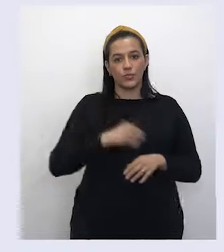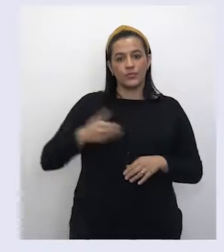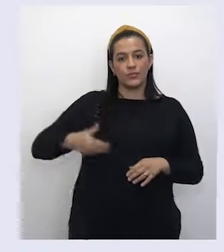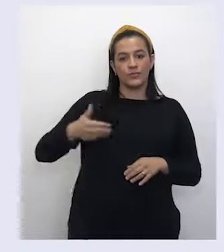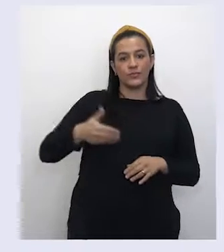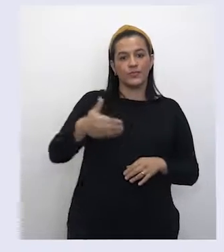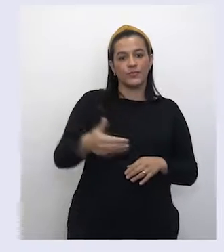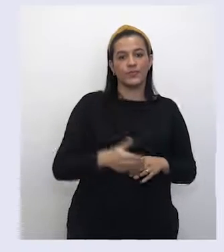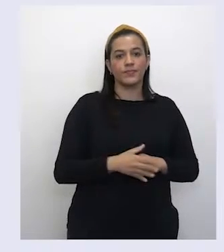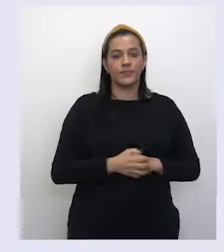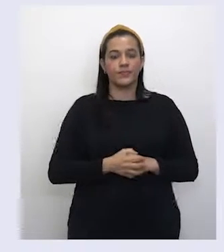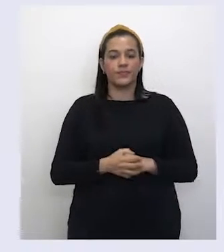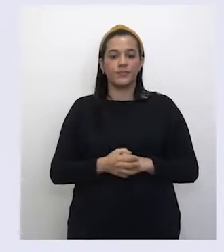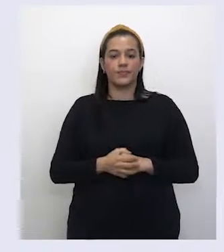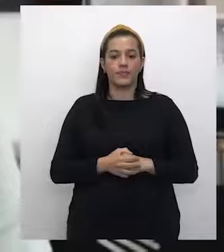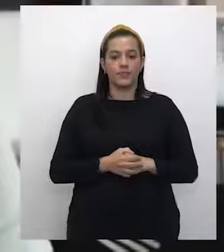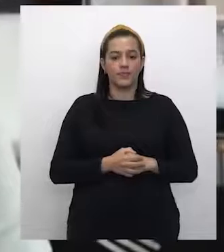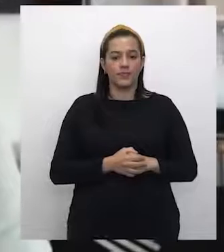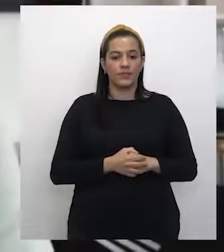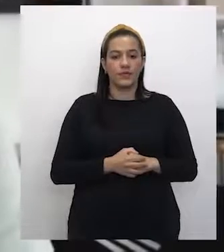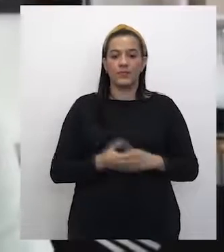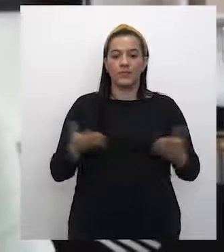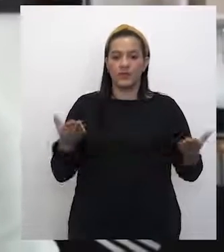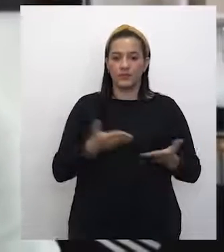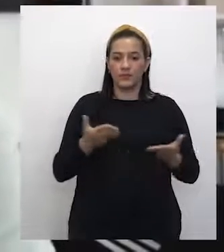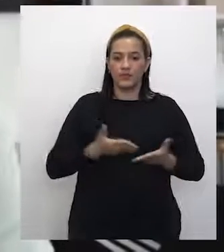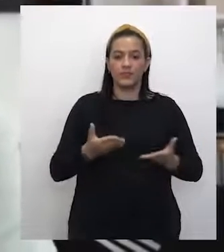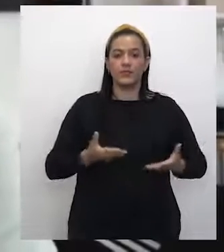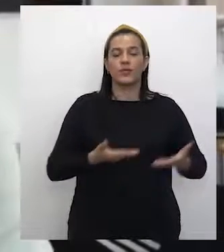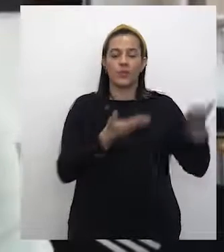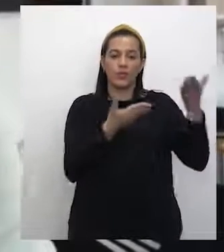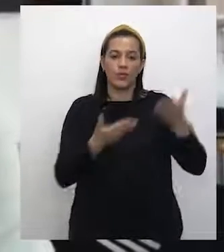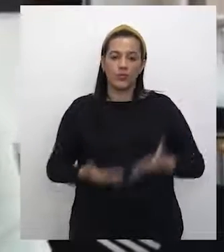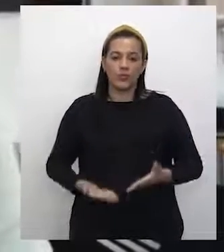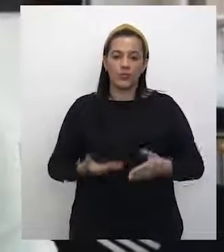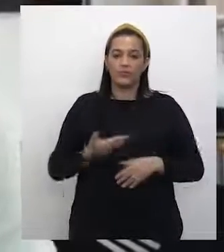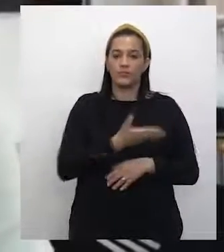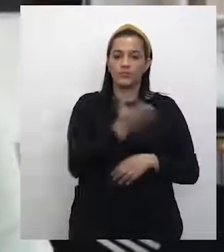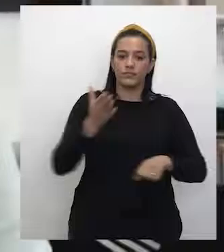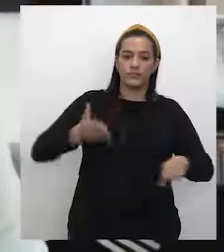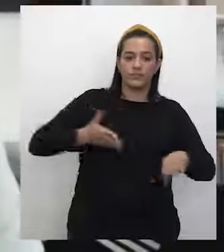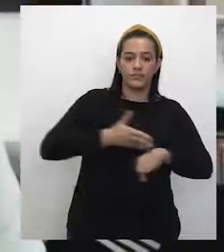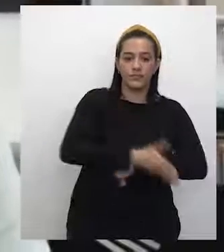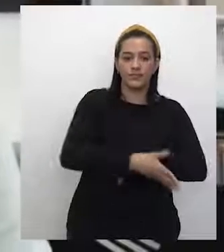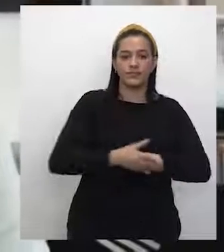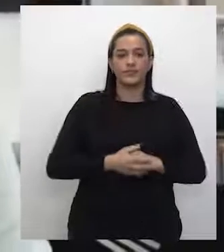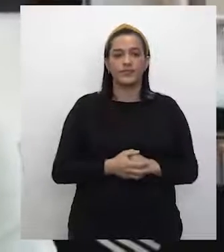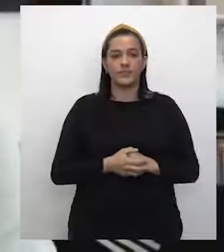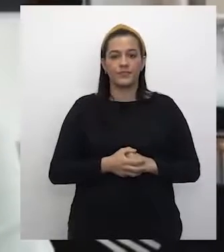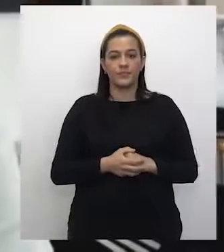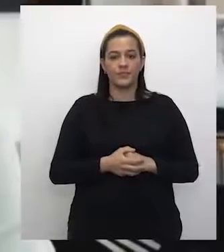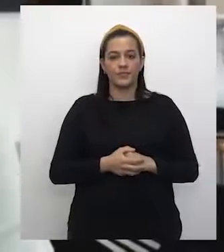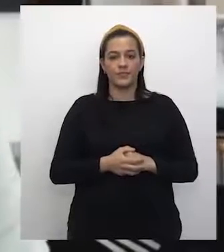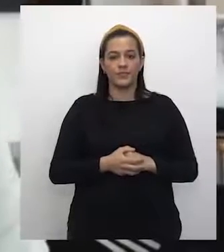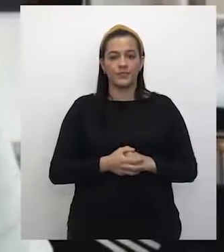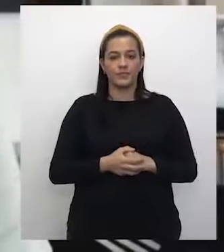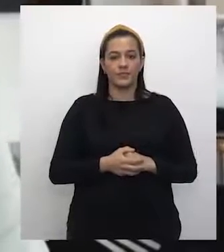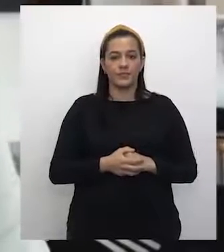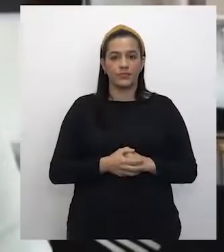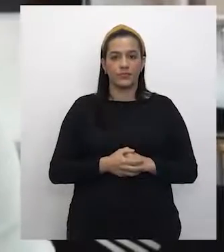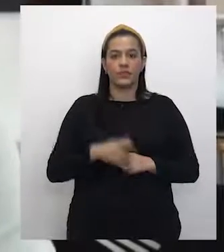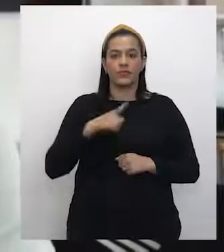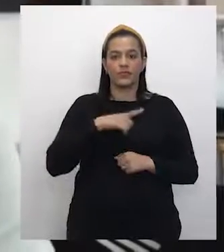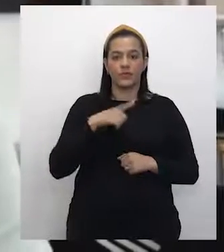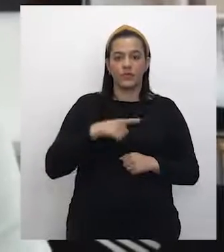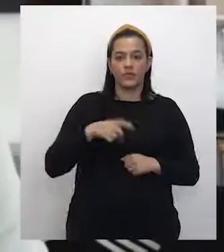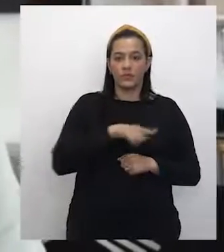alguma coisa por aí. Então, gente, fica o convite. Entrem aí no @CIEBP, marquem a gente,